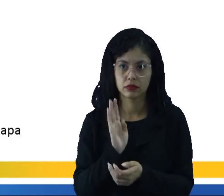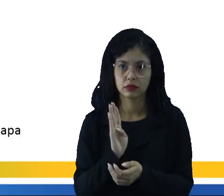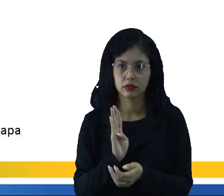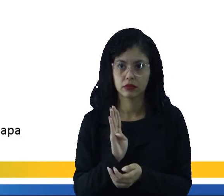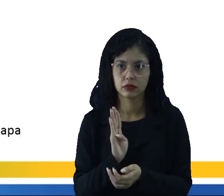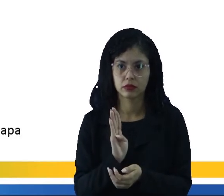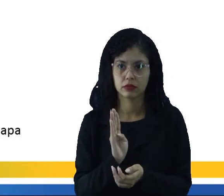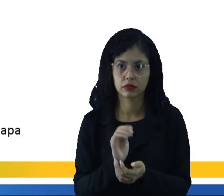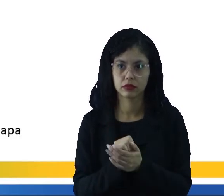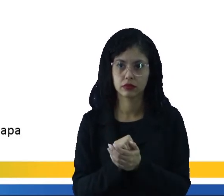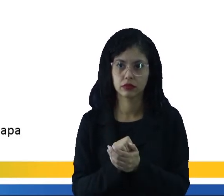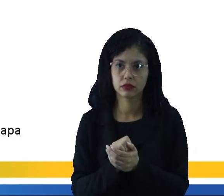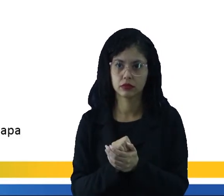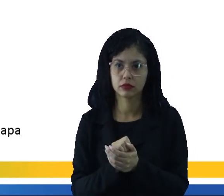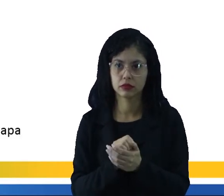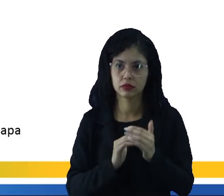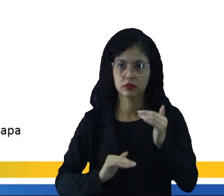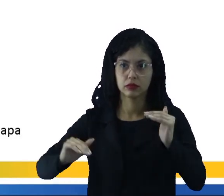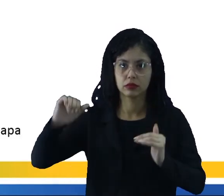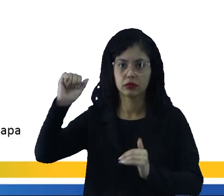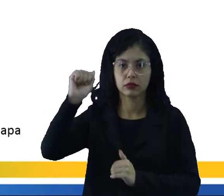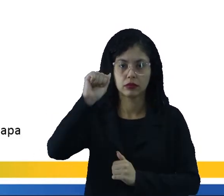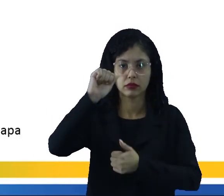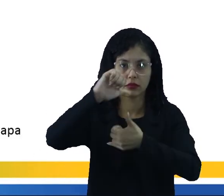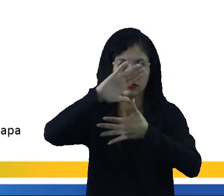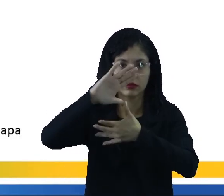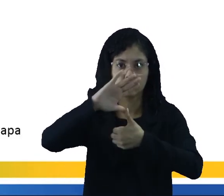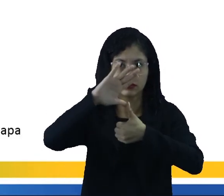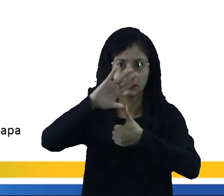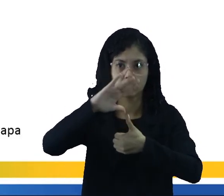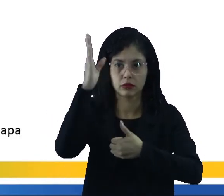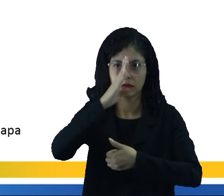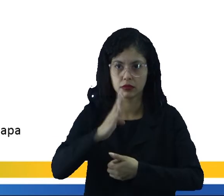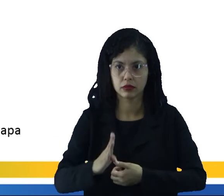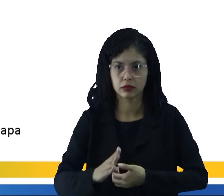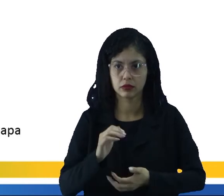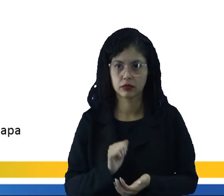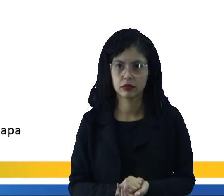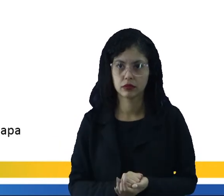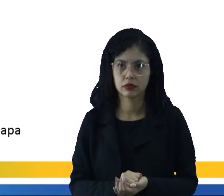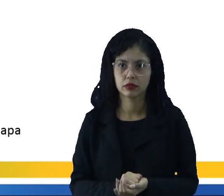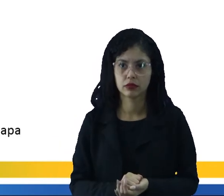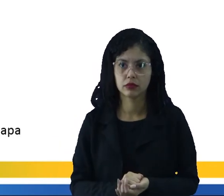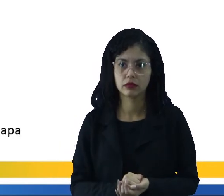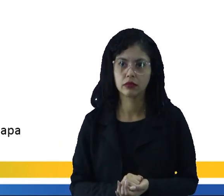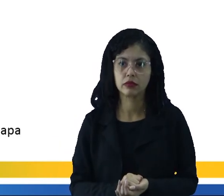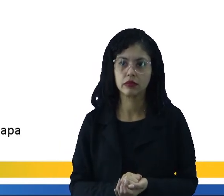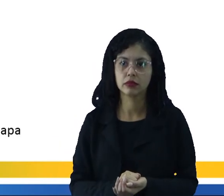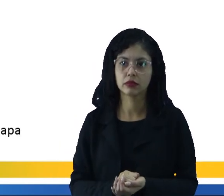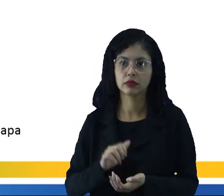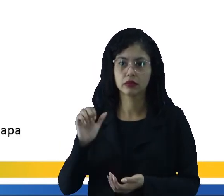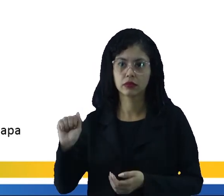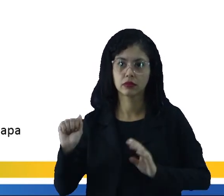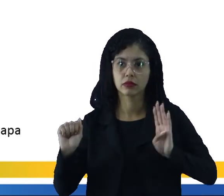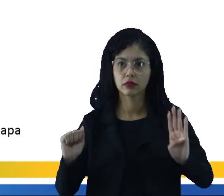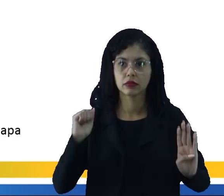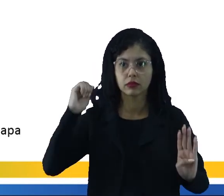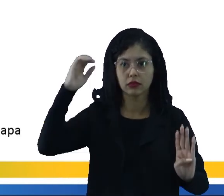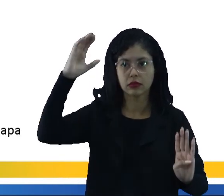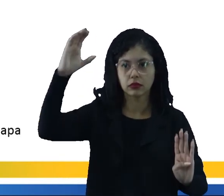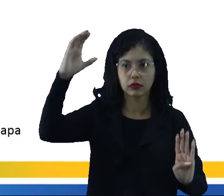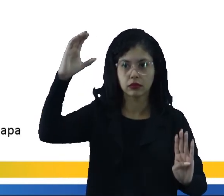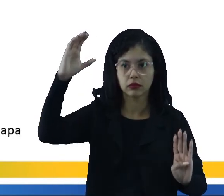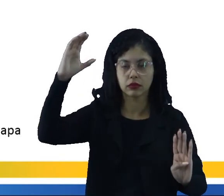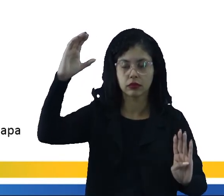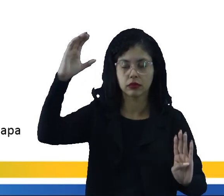B, está aí em cima da América do Sul, na região aí do Brasil. Letra C, na parte próximo do Japão,